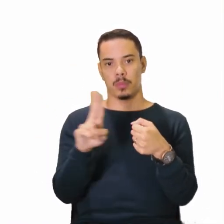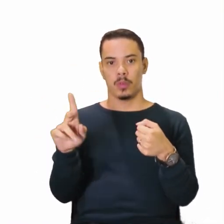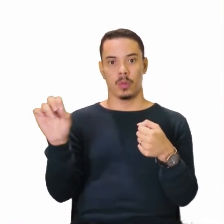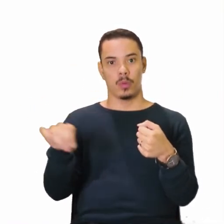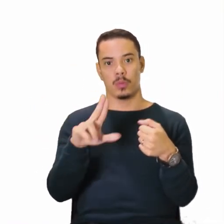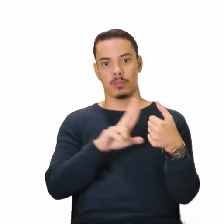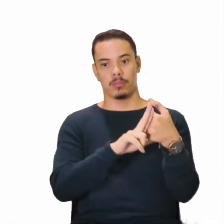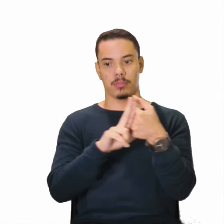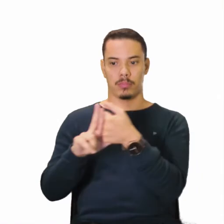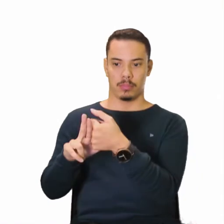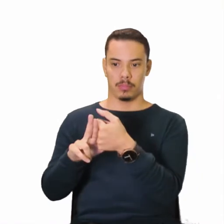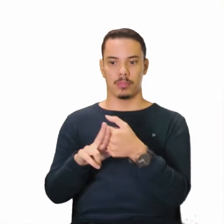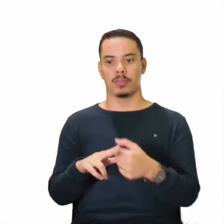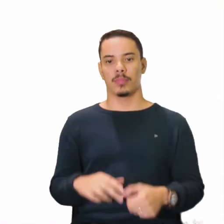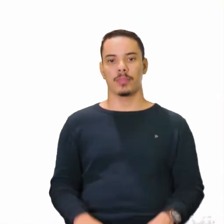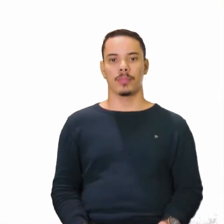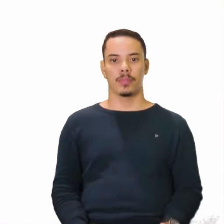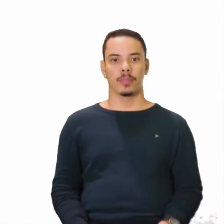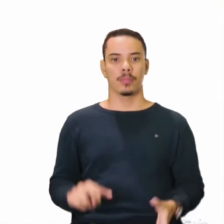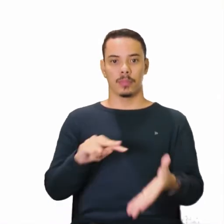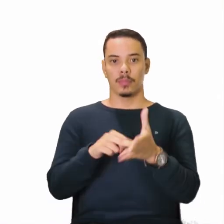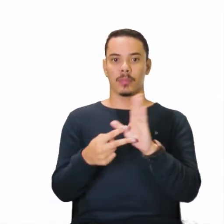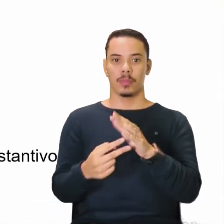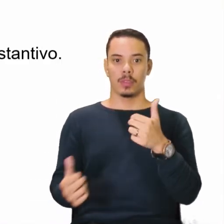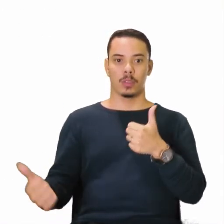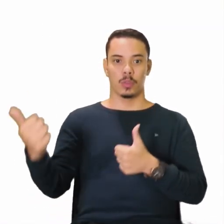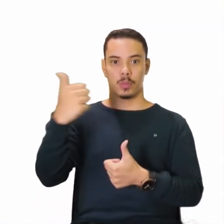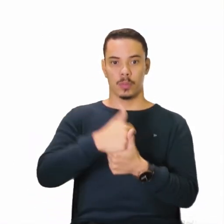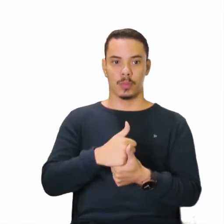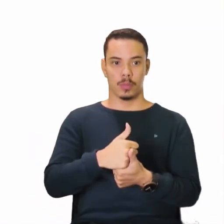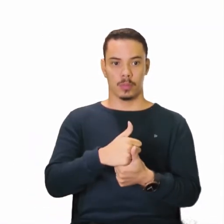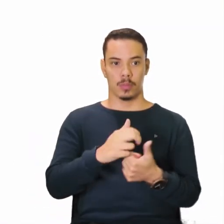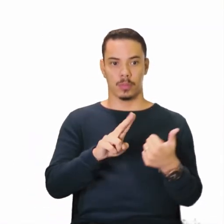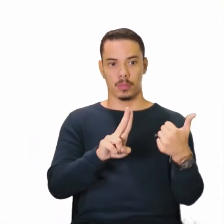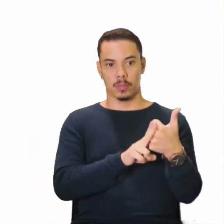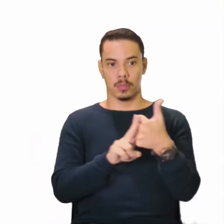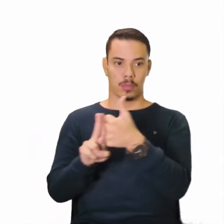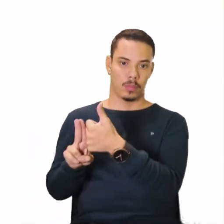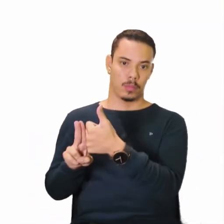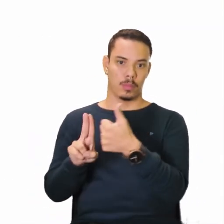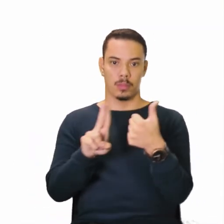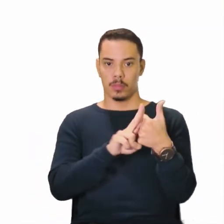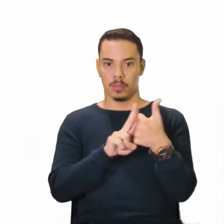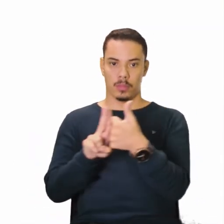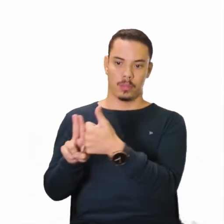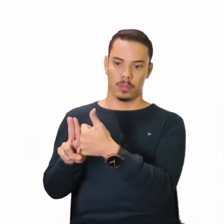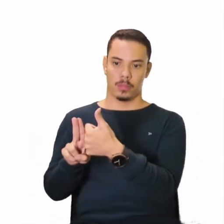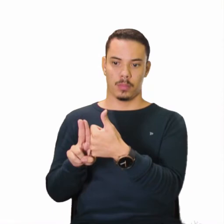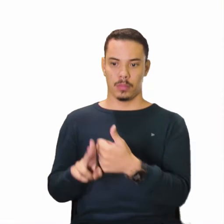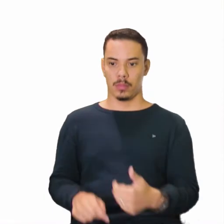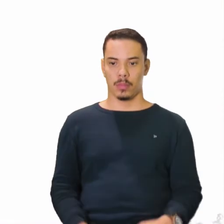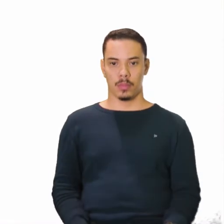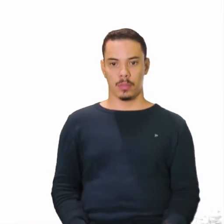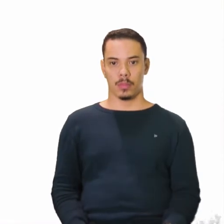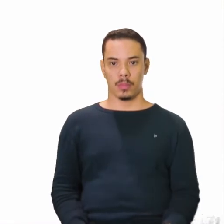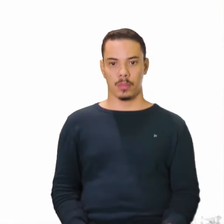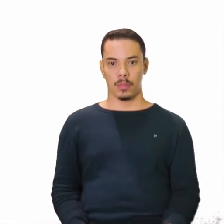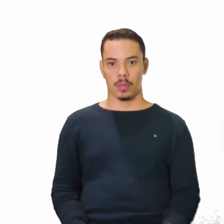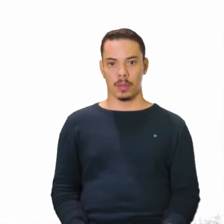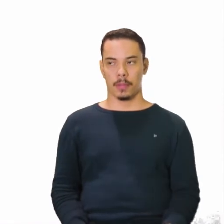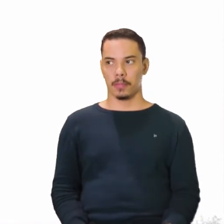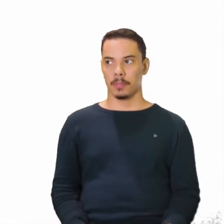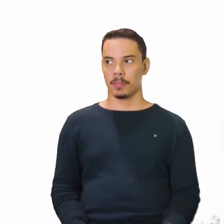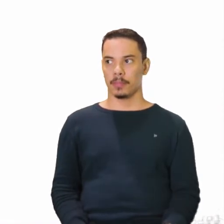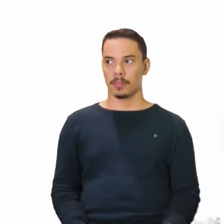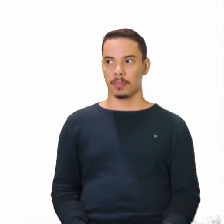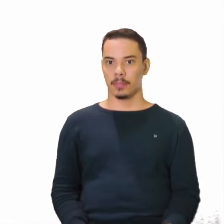bem entender que é aquela palavra que vem substituir o nome substantivo. Vamos ver aqui no exemplo. Meu pai chegou.